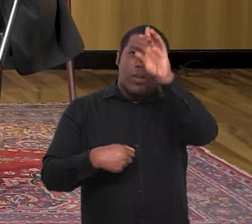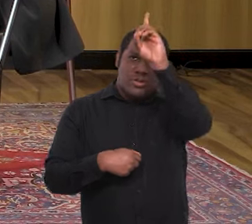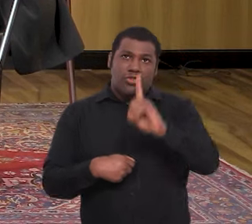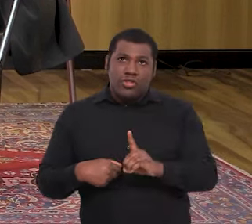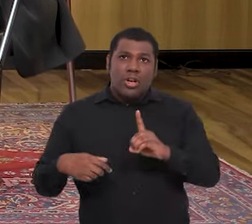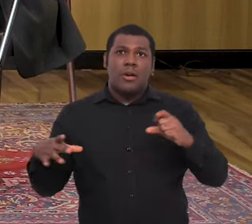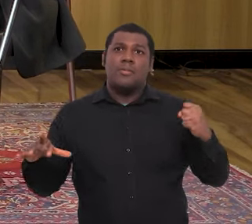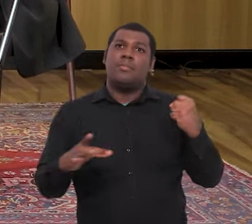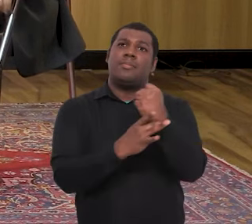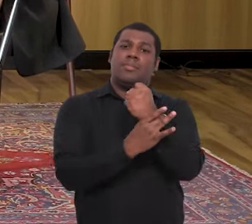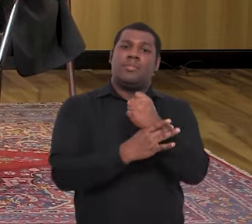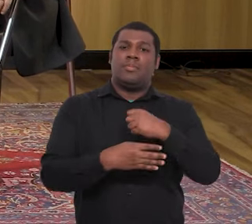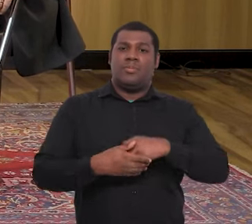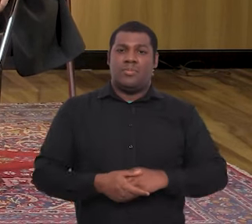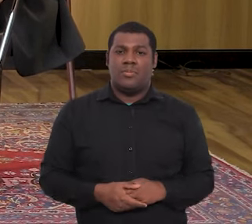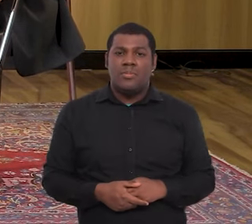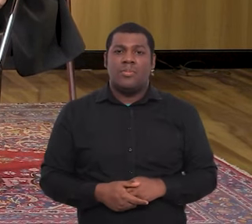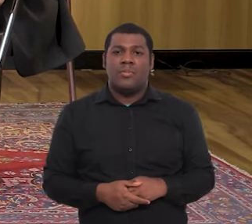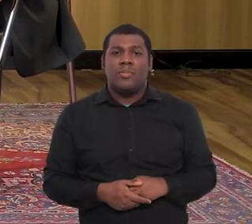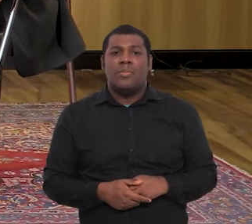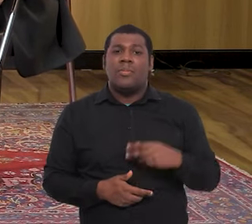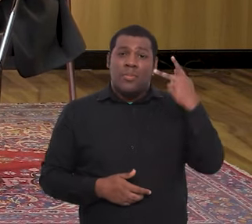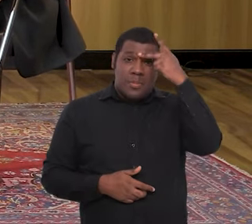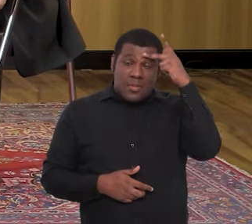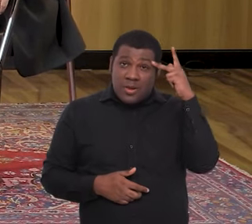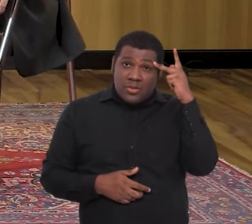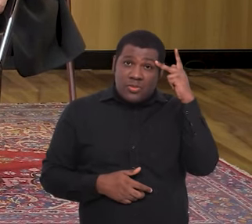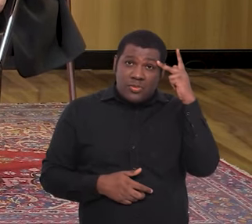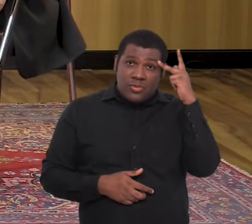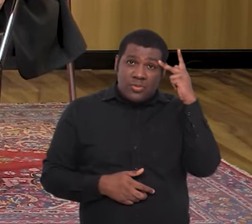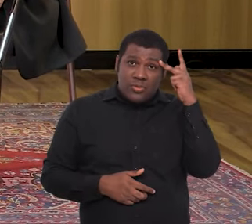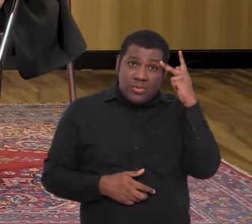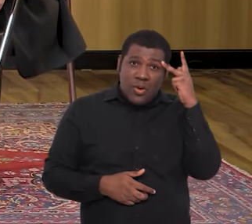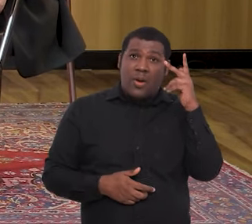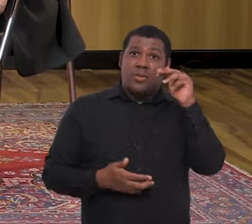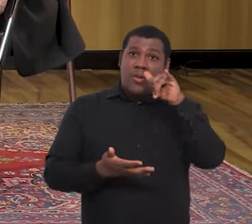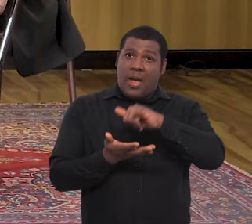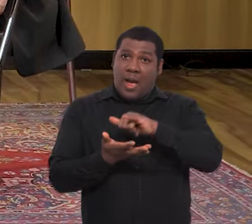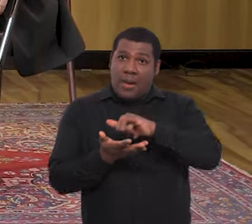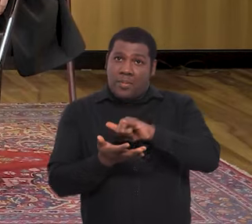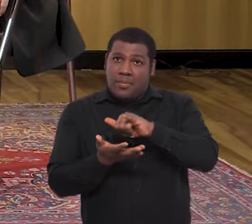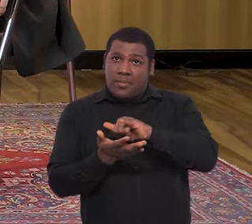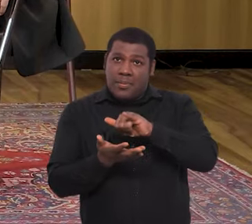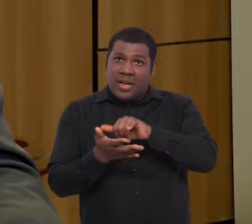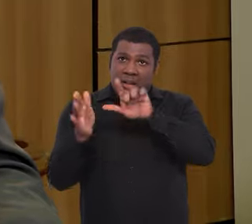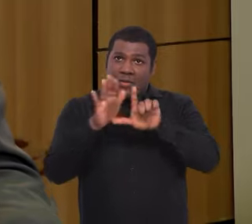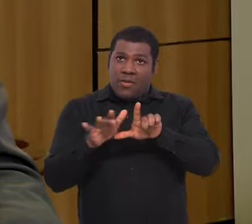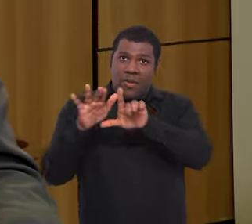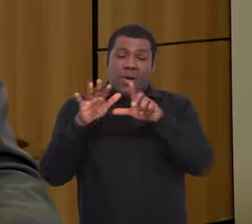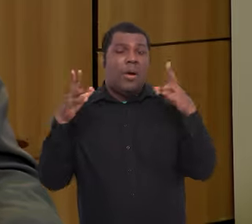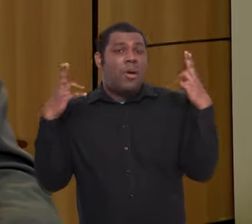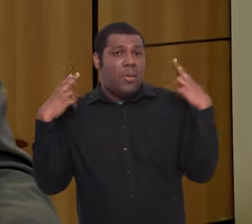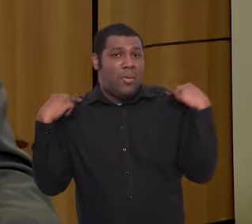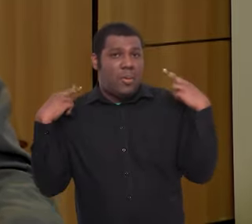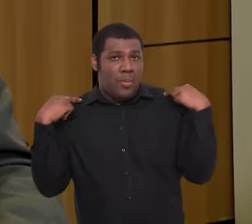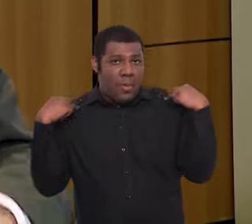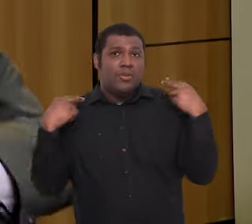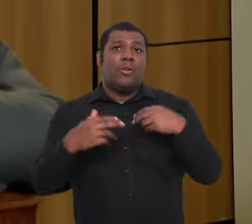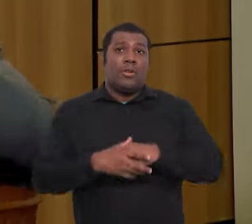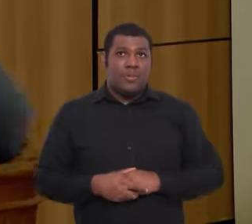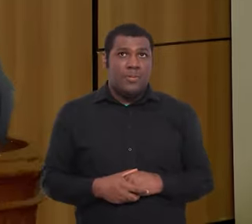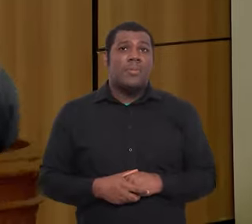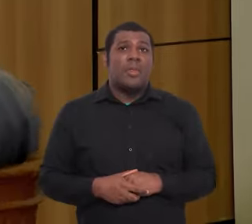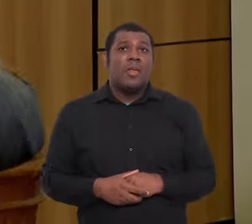trabalho em outras em outros segmentos eu creio que esse projeto é é um primeiro projeto em dando